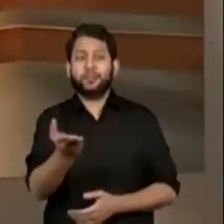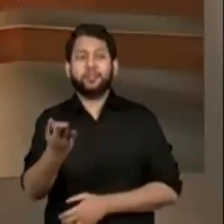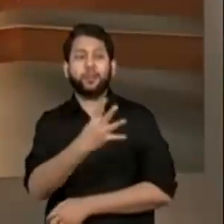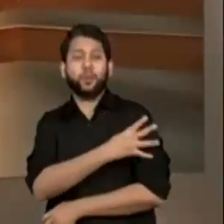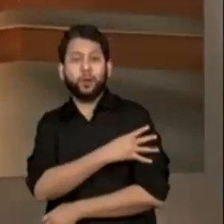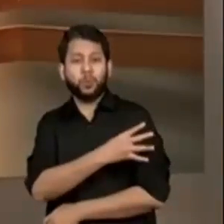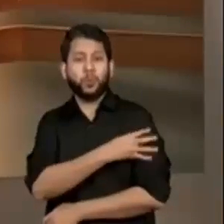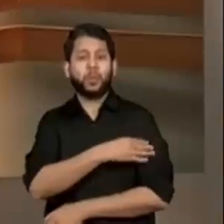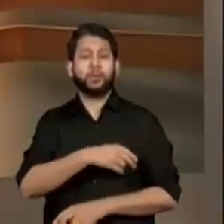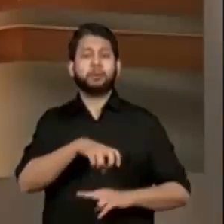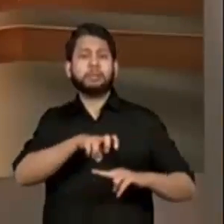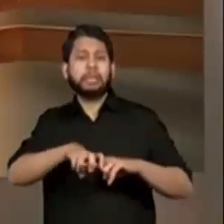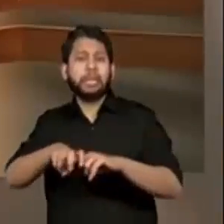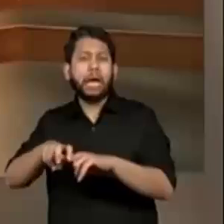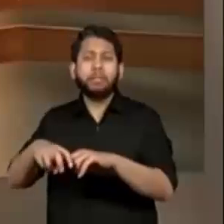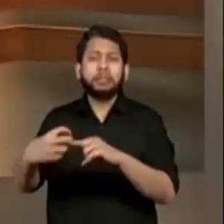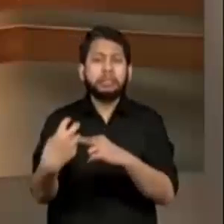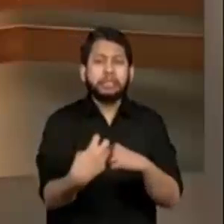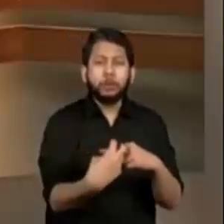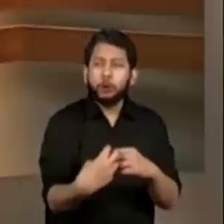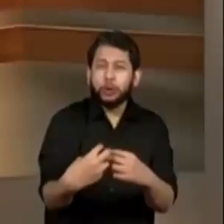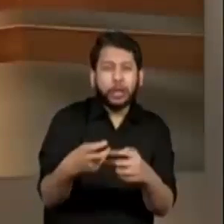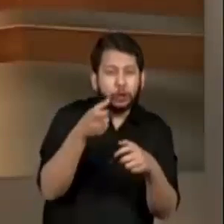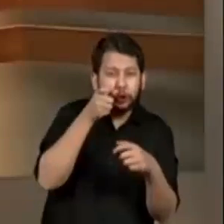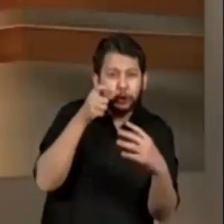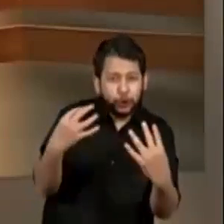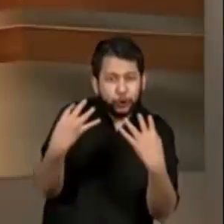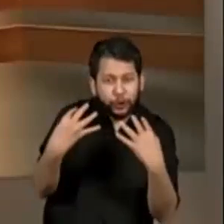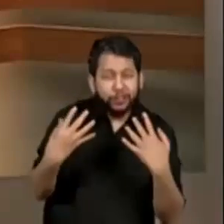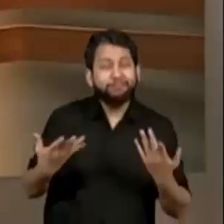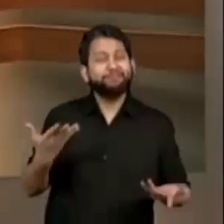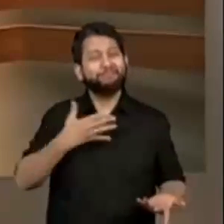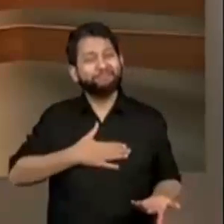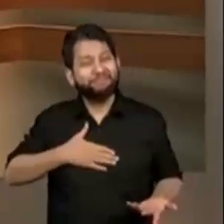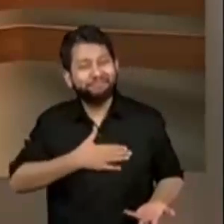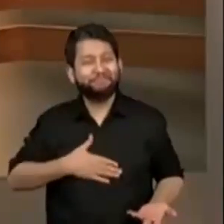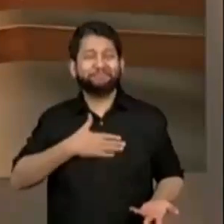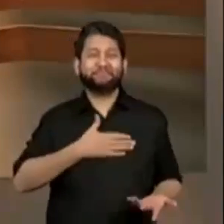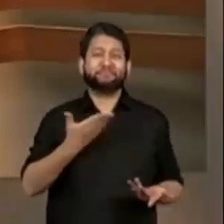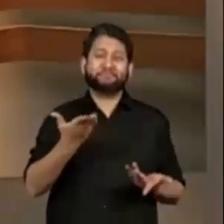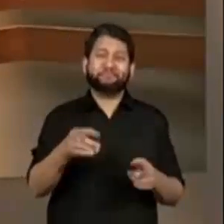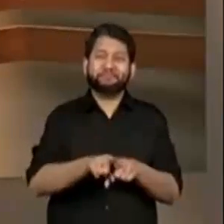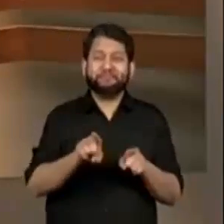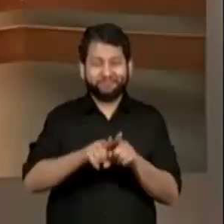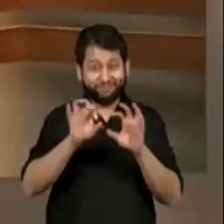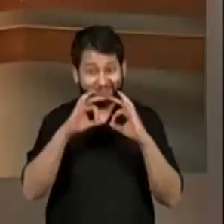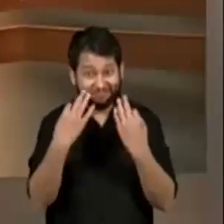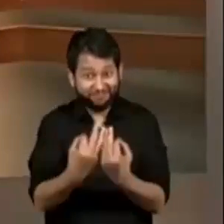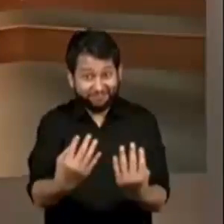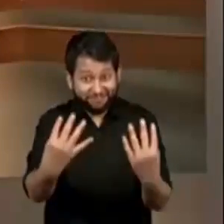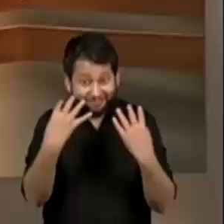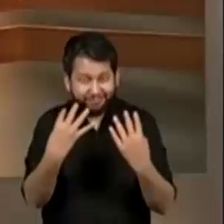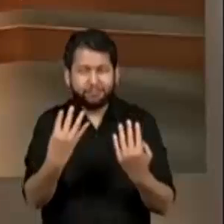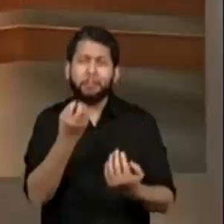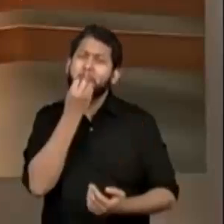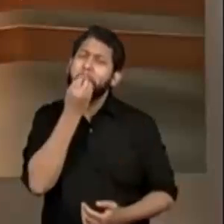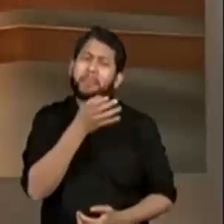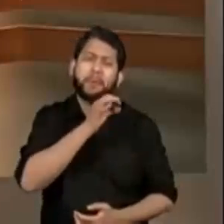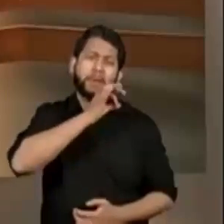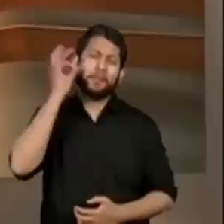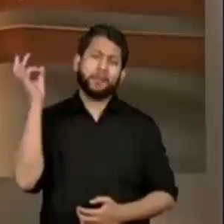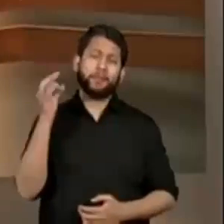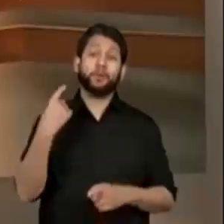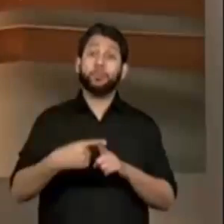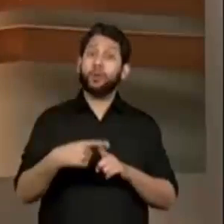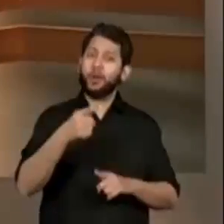nos assistindo, aos pais e responsáveis que também acompanham as nossas aulas aqui. E, claro, aos professores, né, que estão se